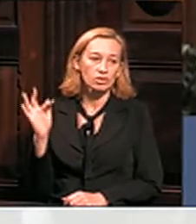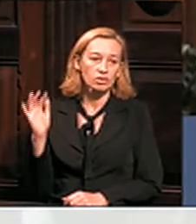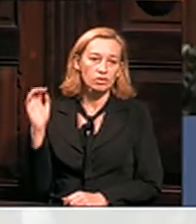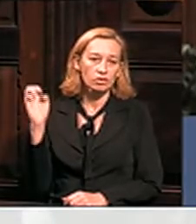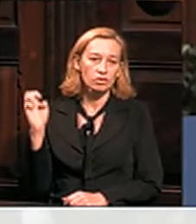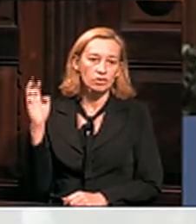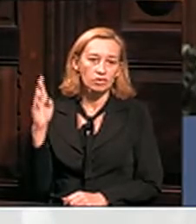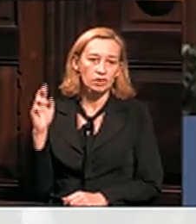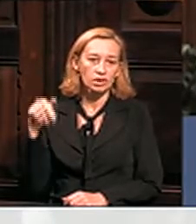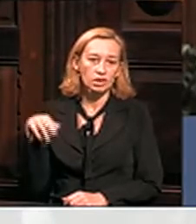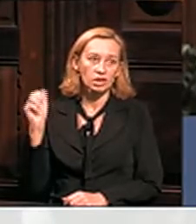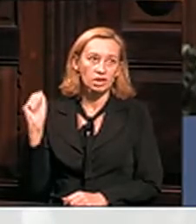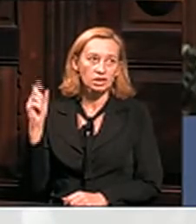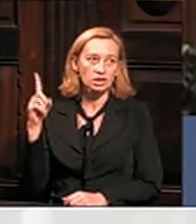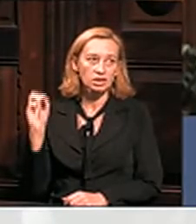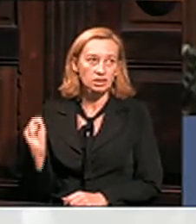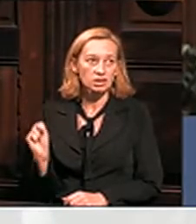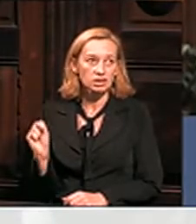Rafael Pisciani.